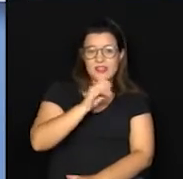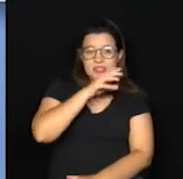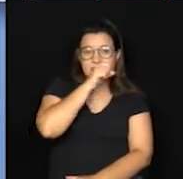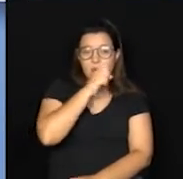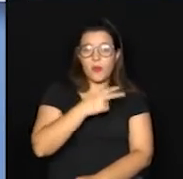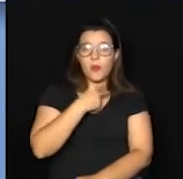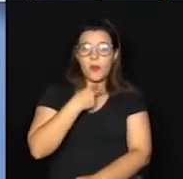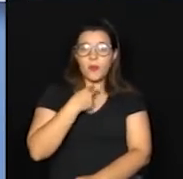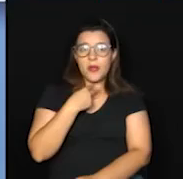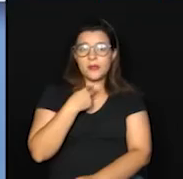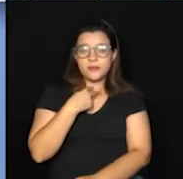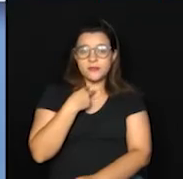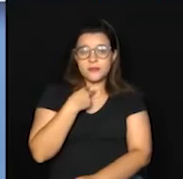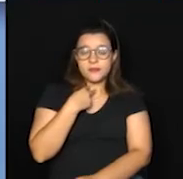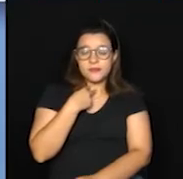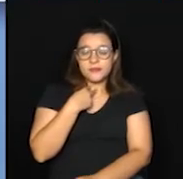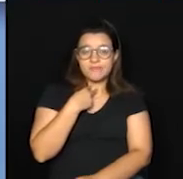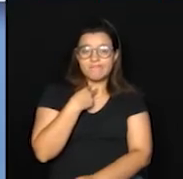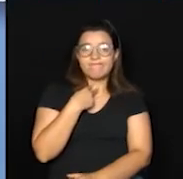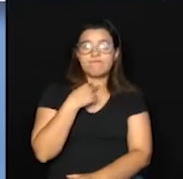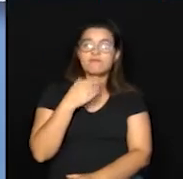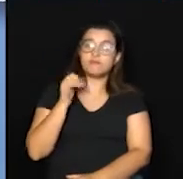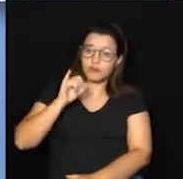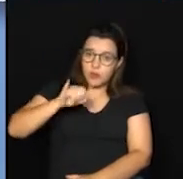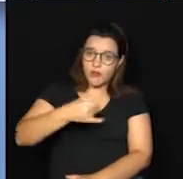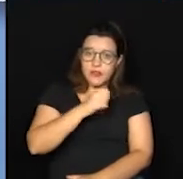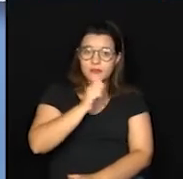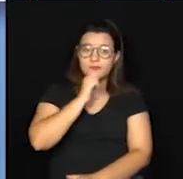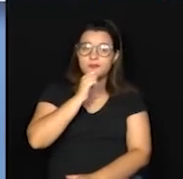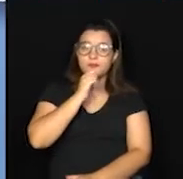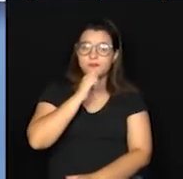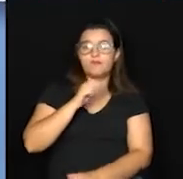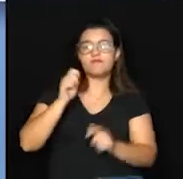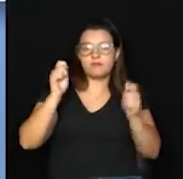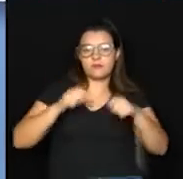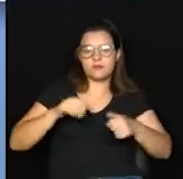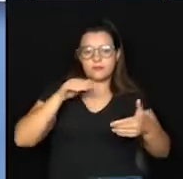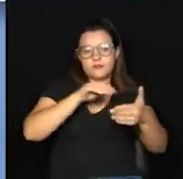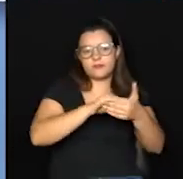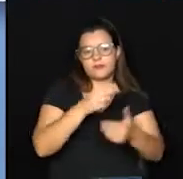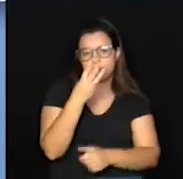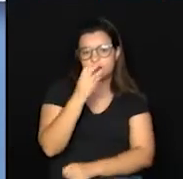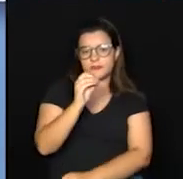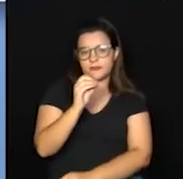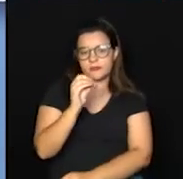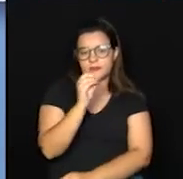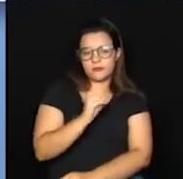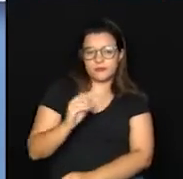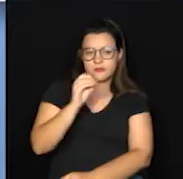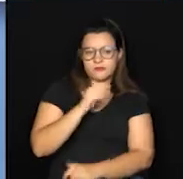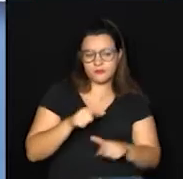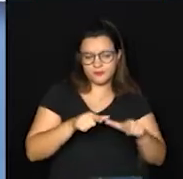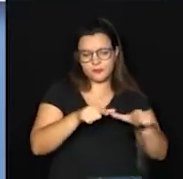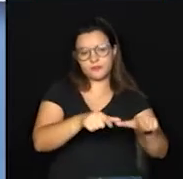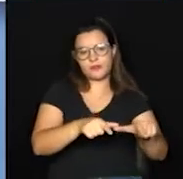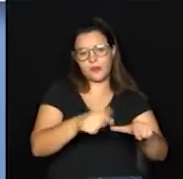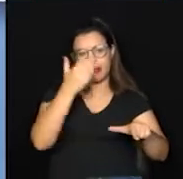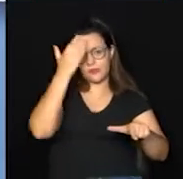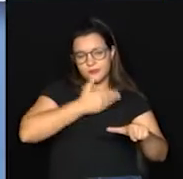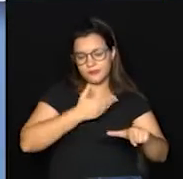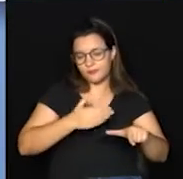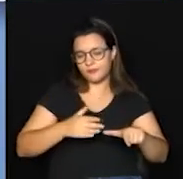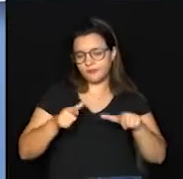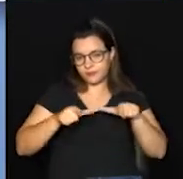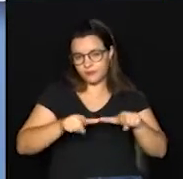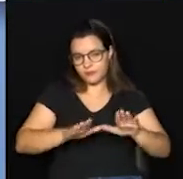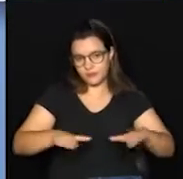posto de saúde mais próximo da sua casa, até o dia 30 de outubro, você pode ir com a sua carteirinha, com a carteirinha da